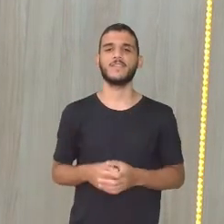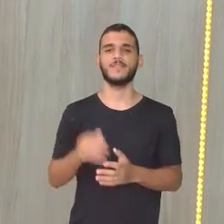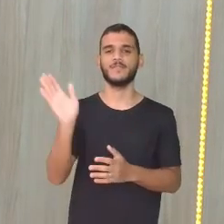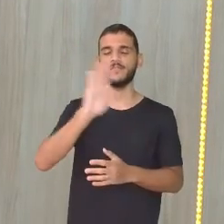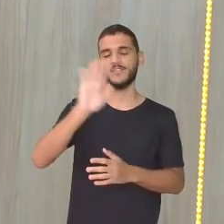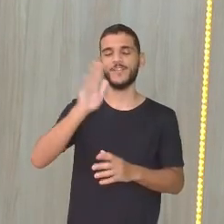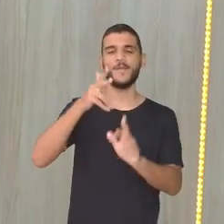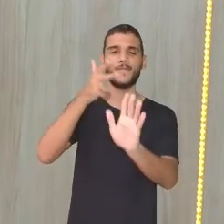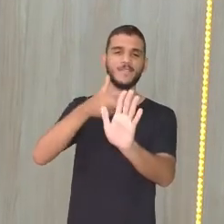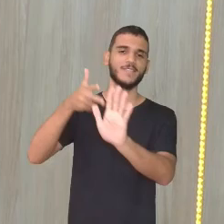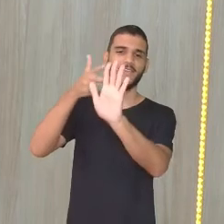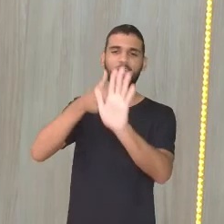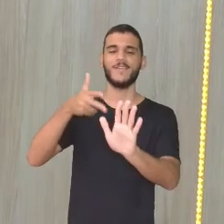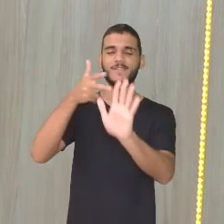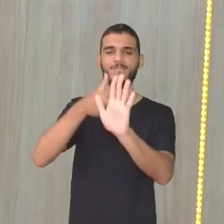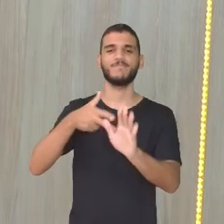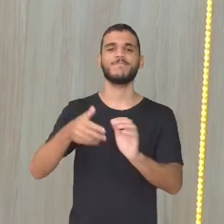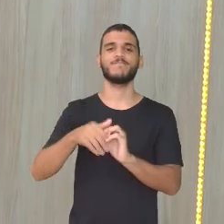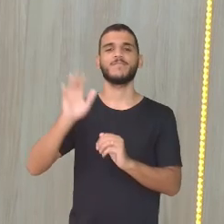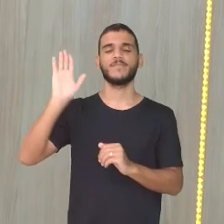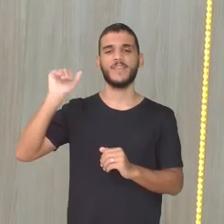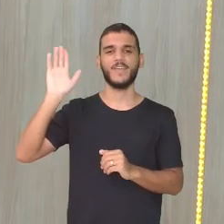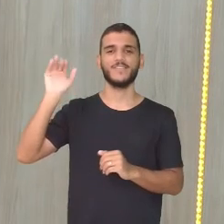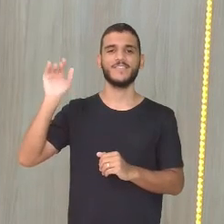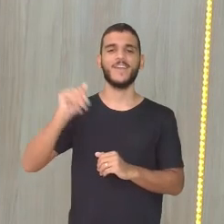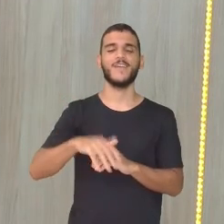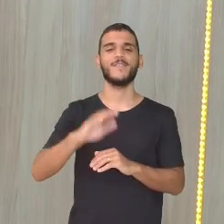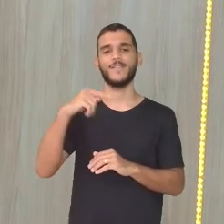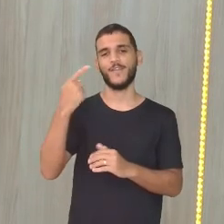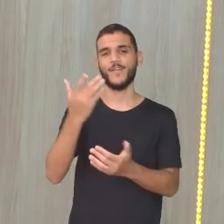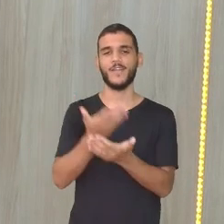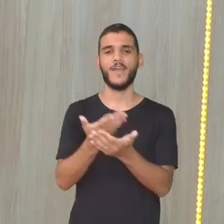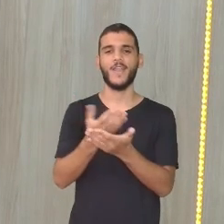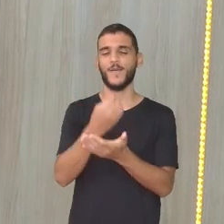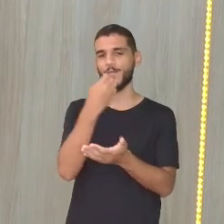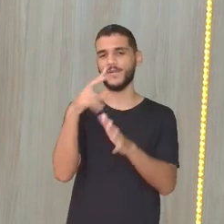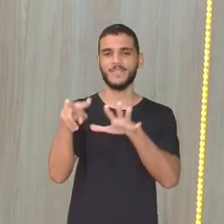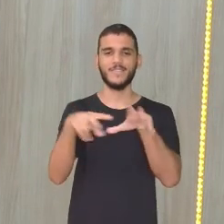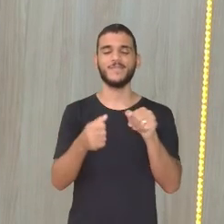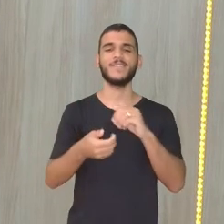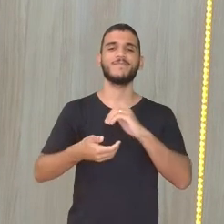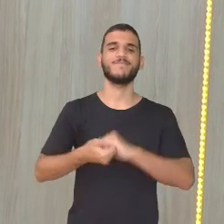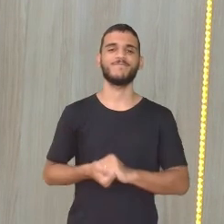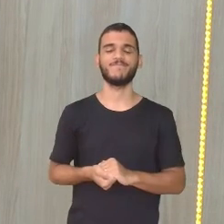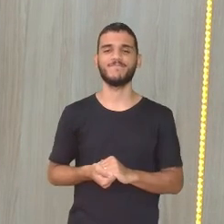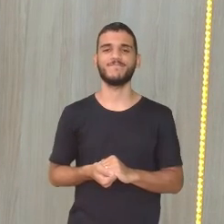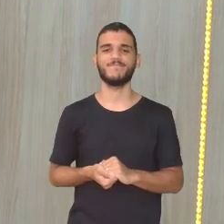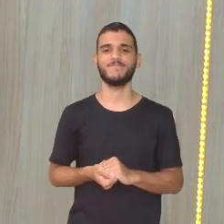técnica também. Valeu demais. Até a próxima aula. Boa semana aí. Tchau, tchau.